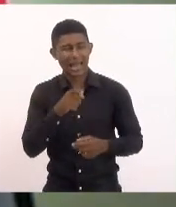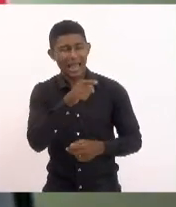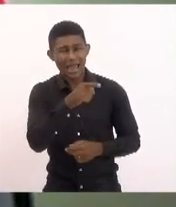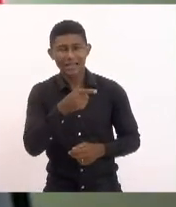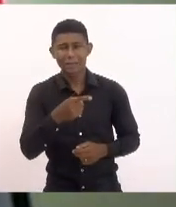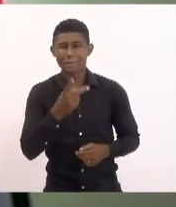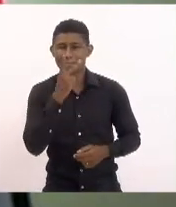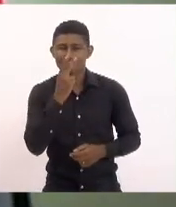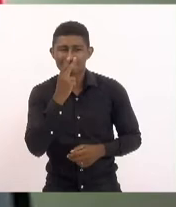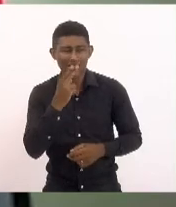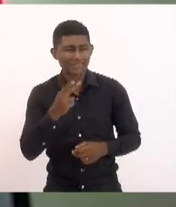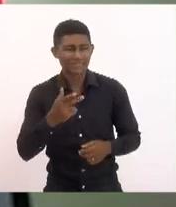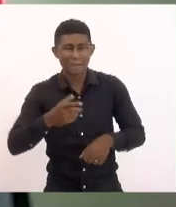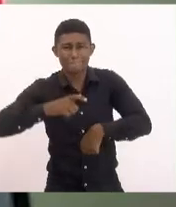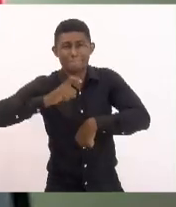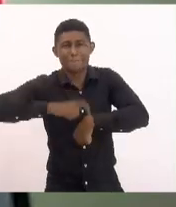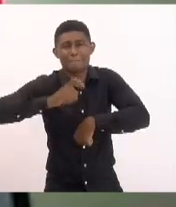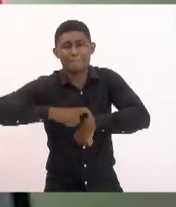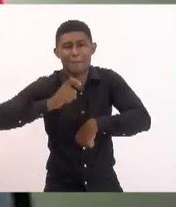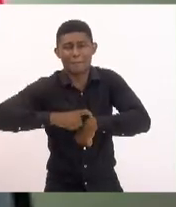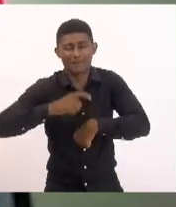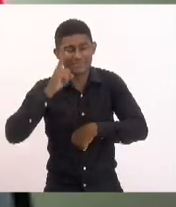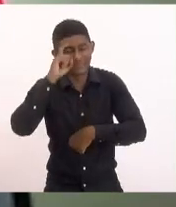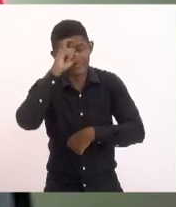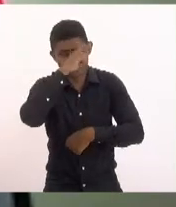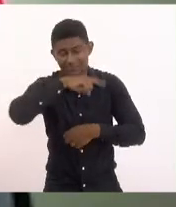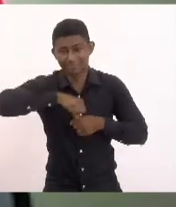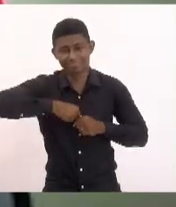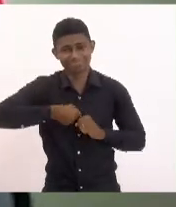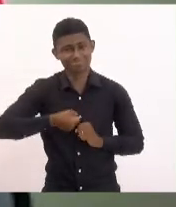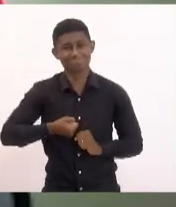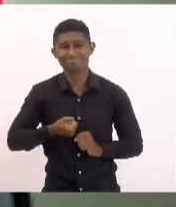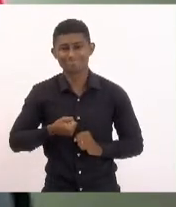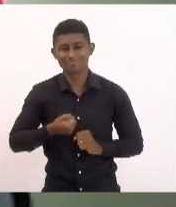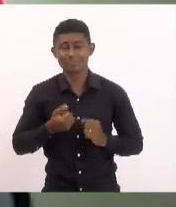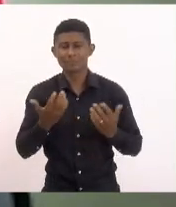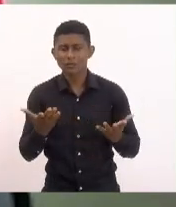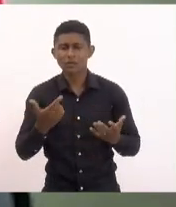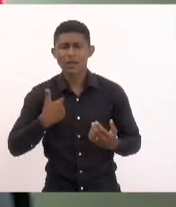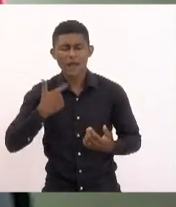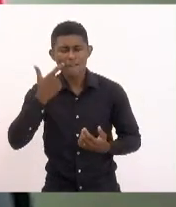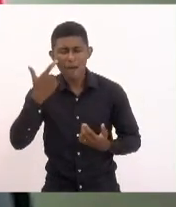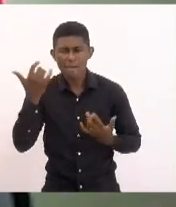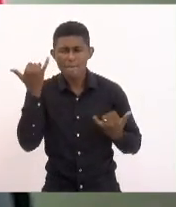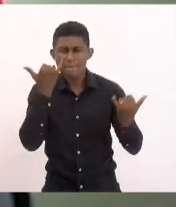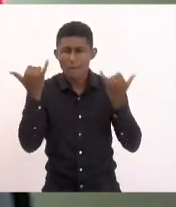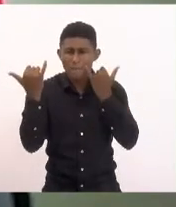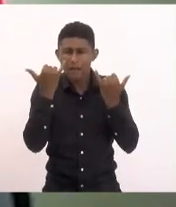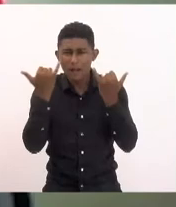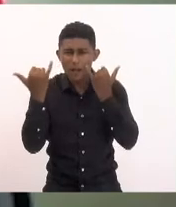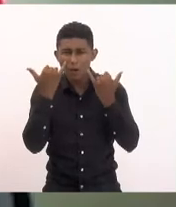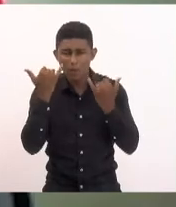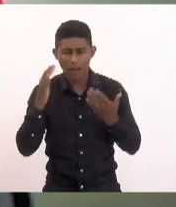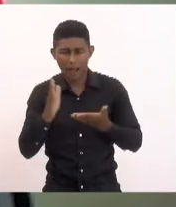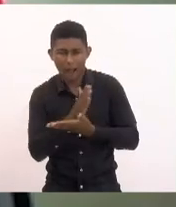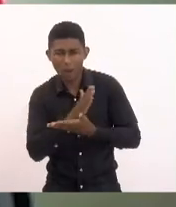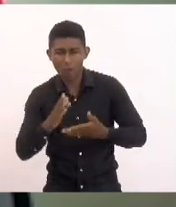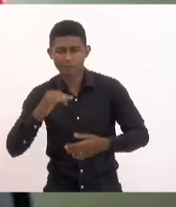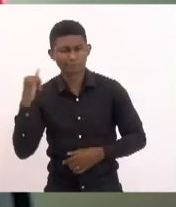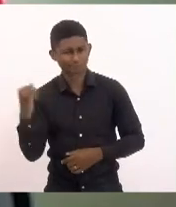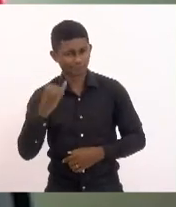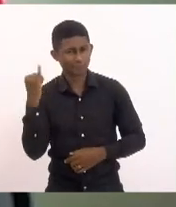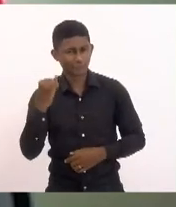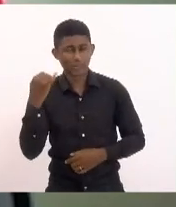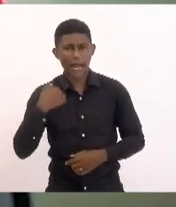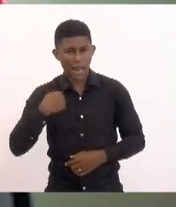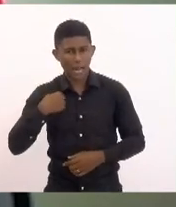tão doloroso, eu resolvi fazer uma imersão aos dados, alguns dados importantes, né, que retratam